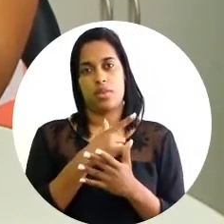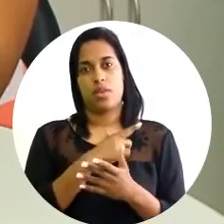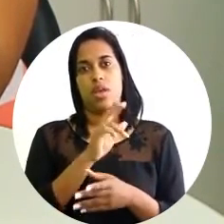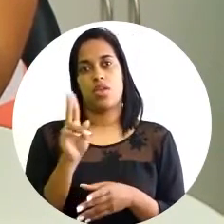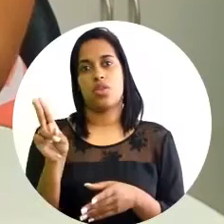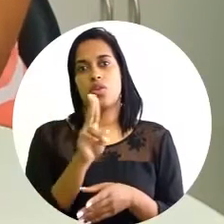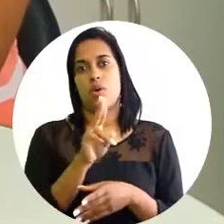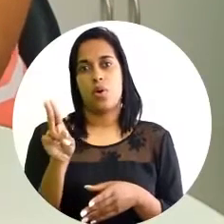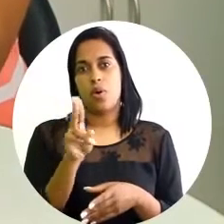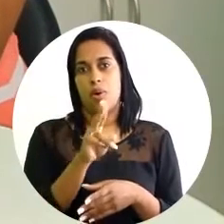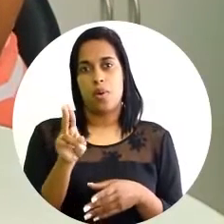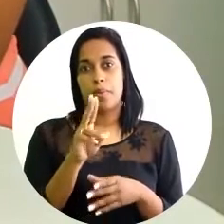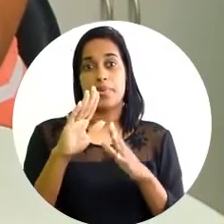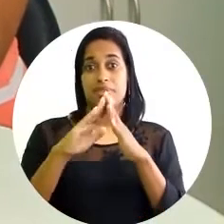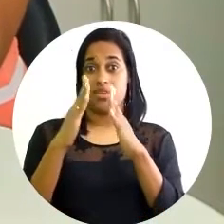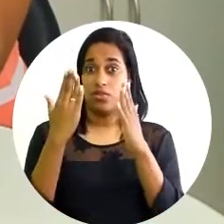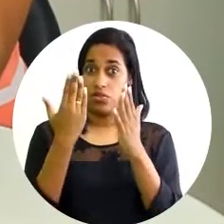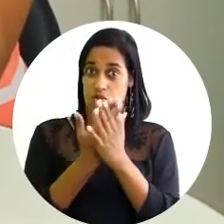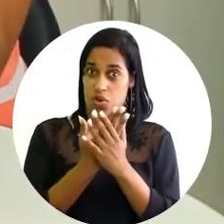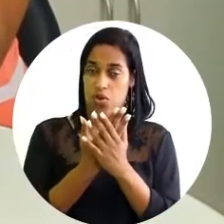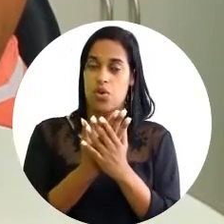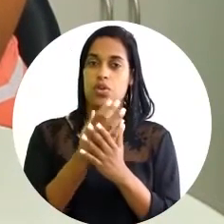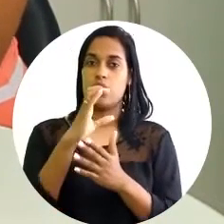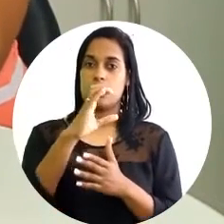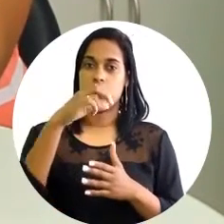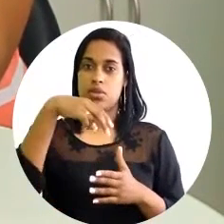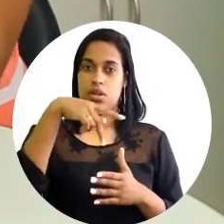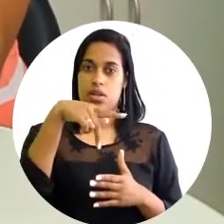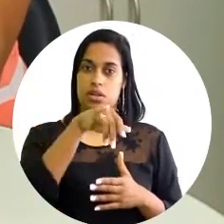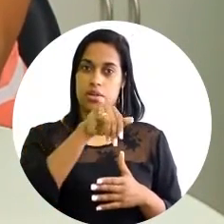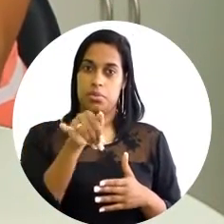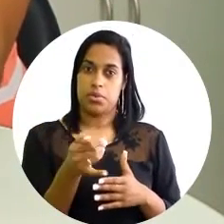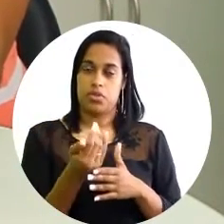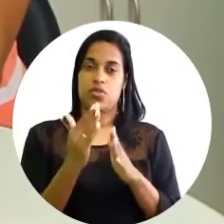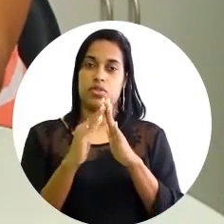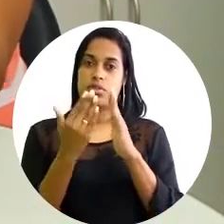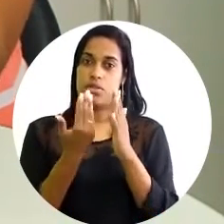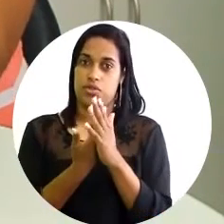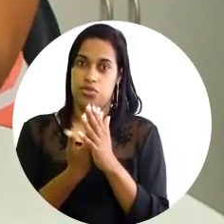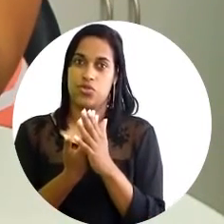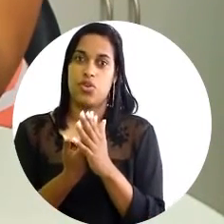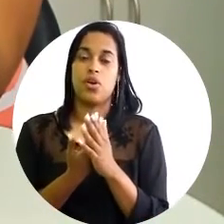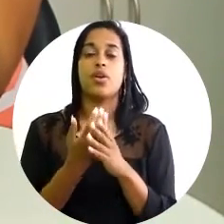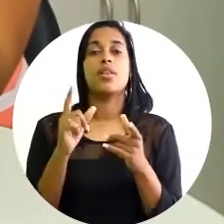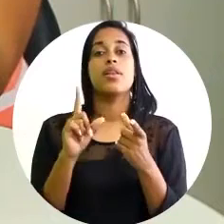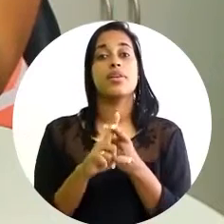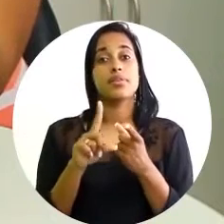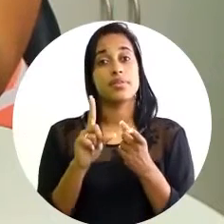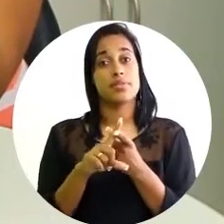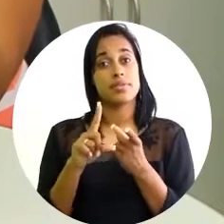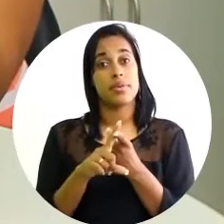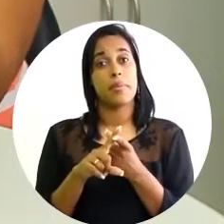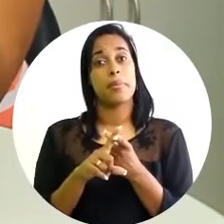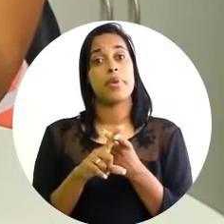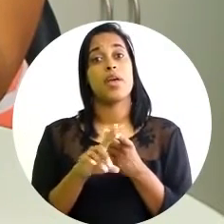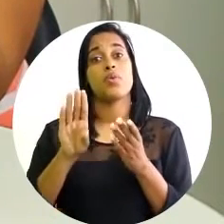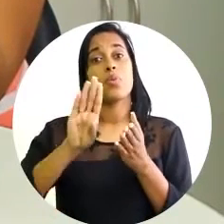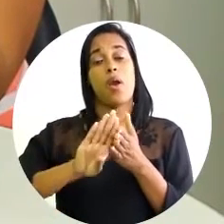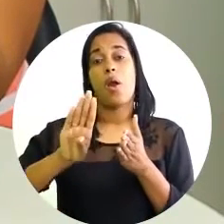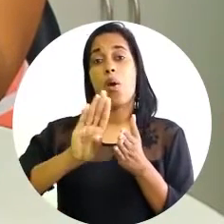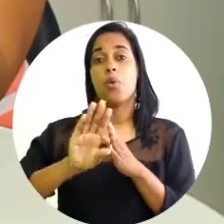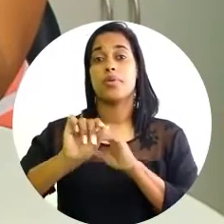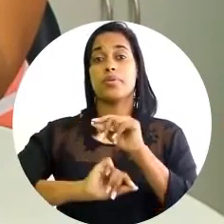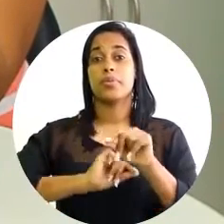tem em nome da escola, com o CNPJ da escola, e também uma conta